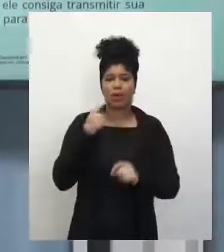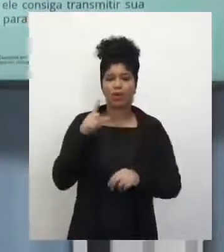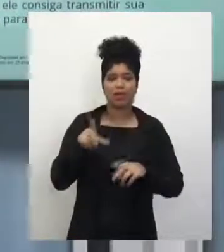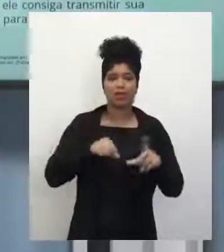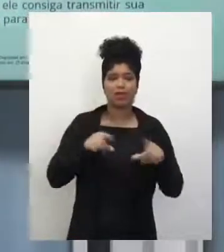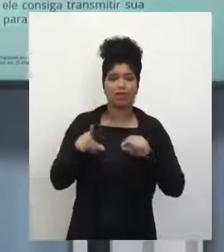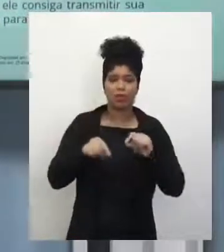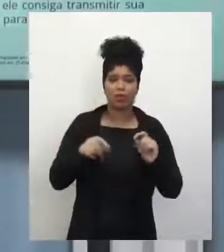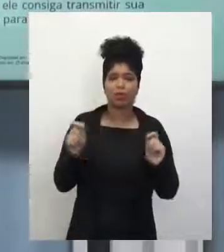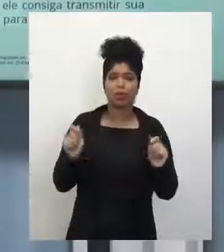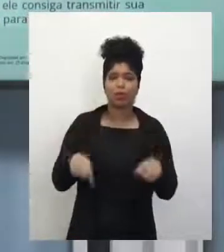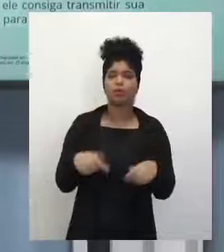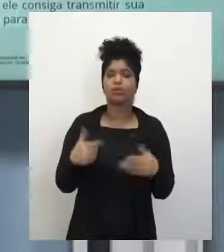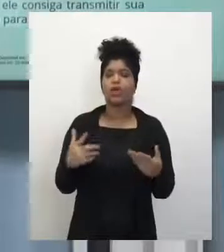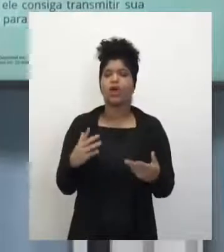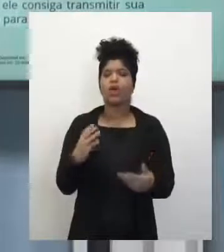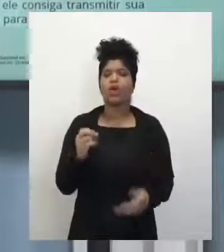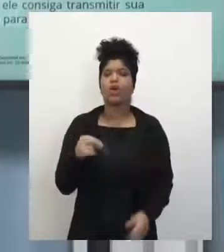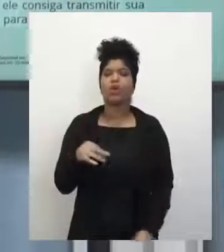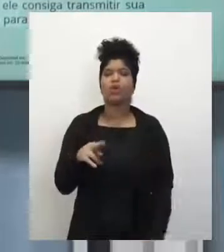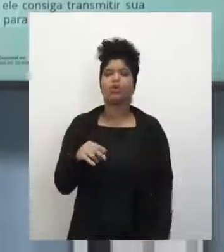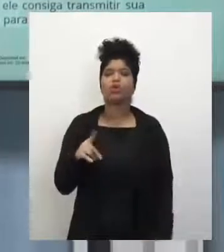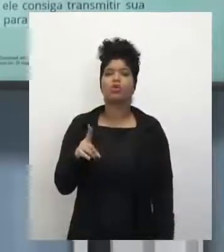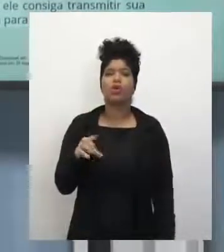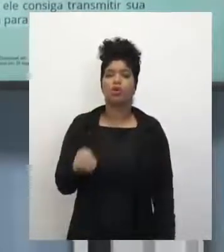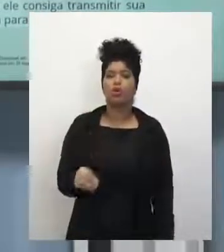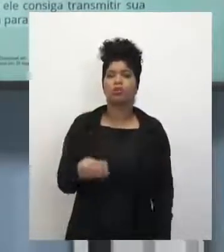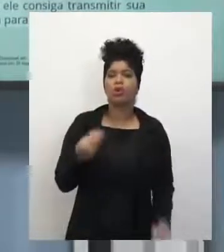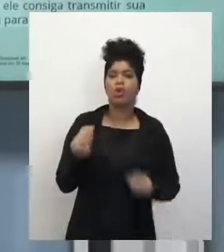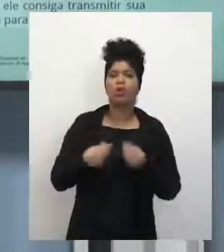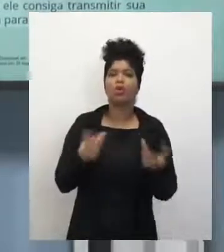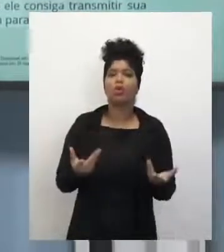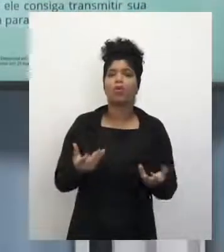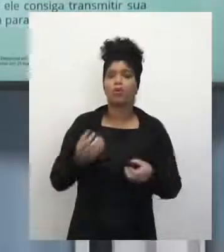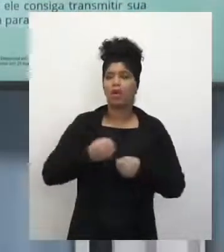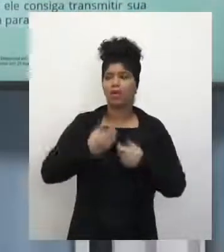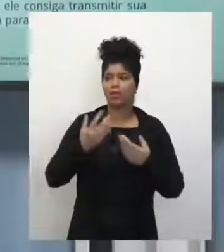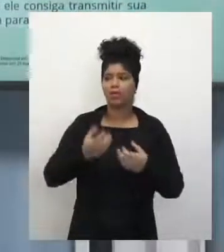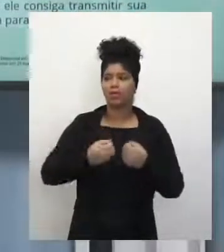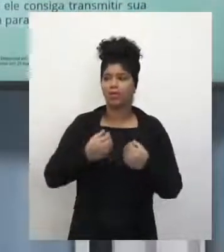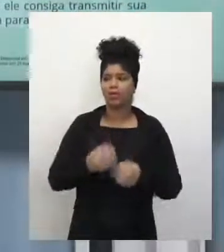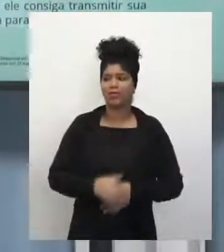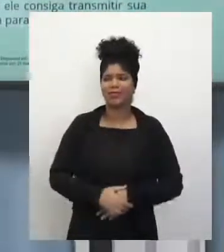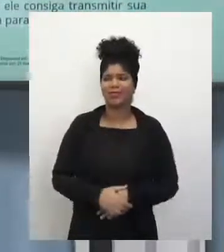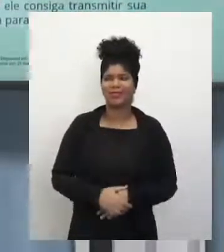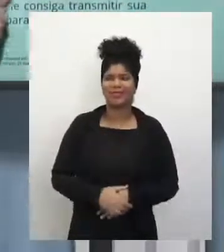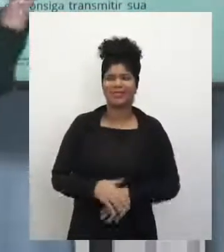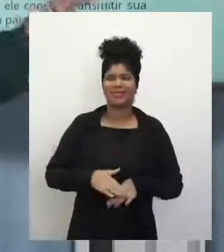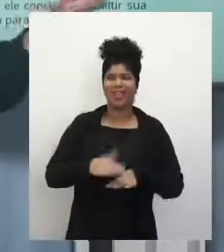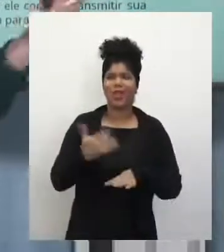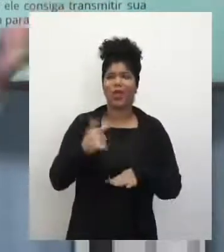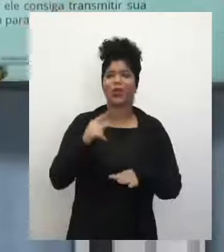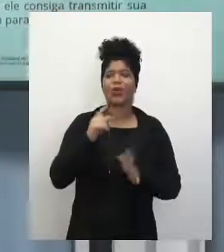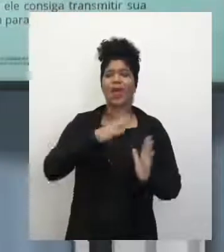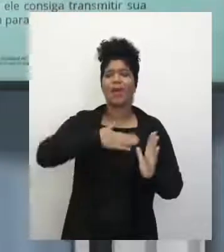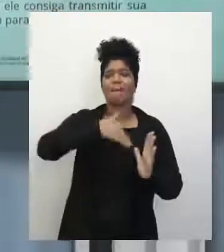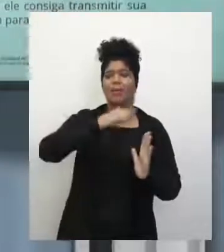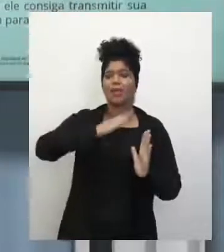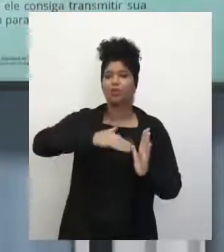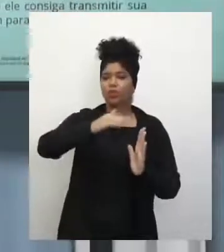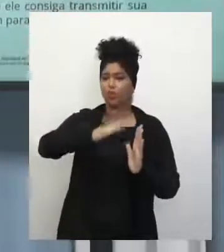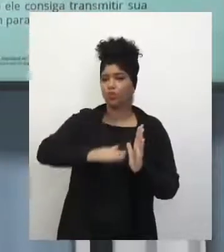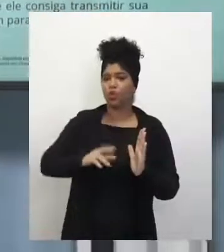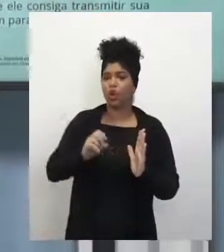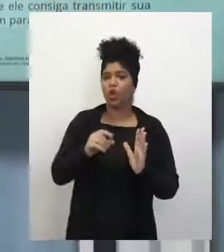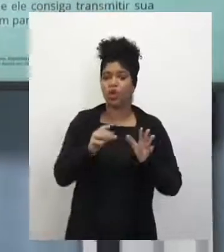escolher qual forma, qual conteúdo, de qual maneira eu vou me expressar. Ah, eu quero fazer uma pintura, eu quero fazer